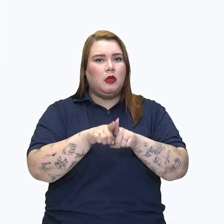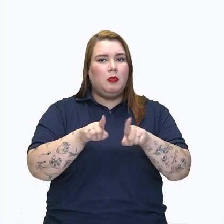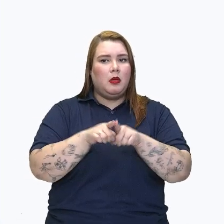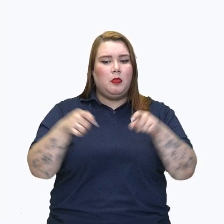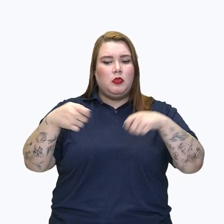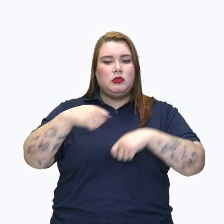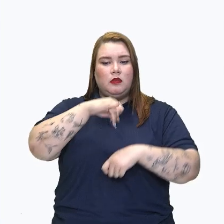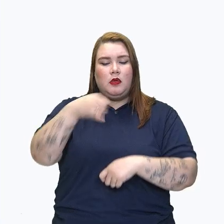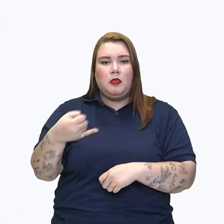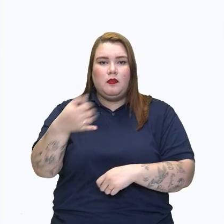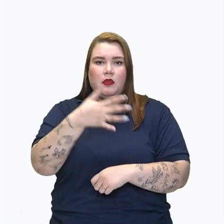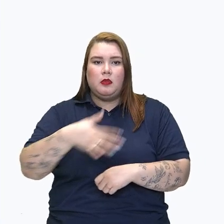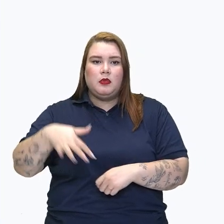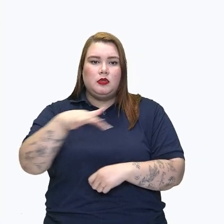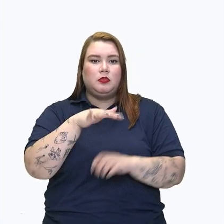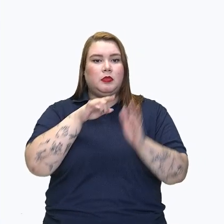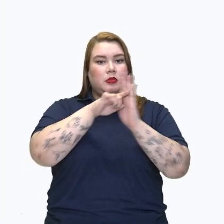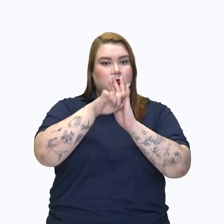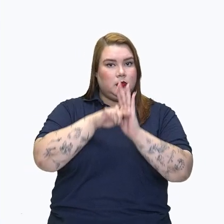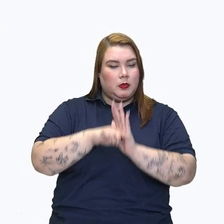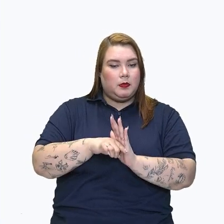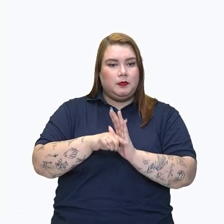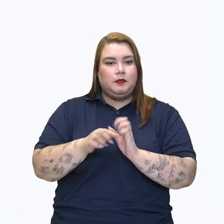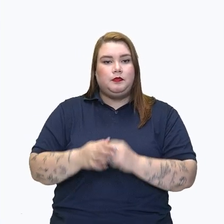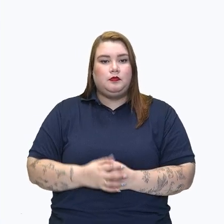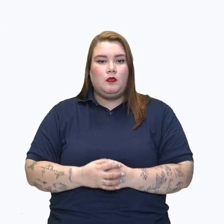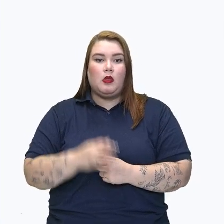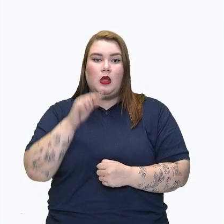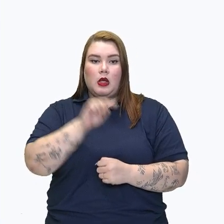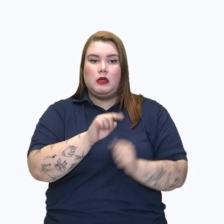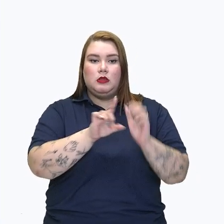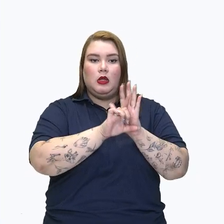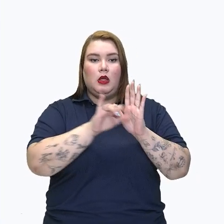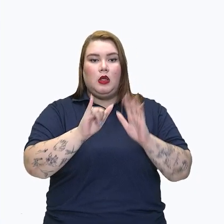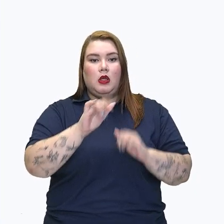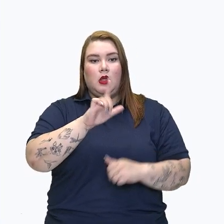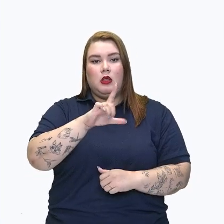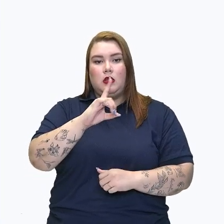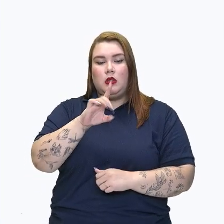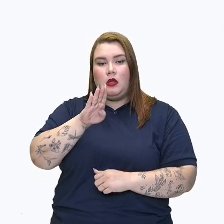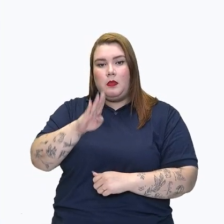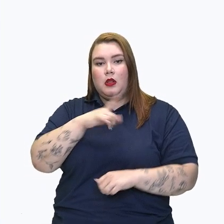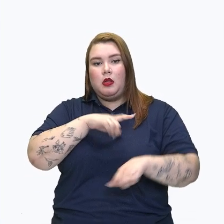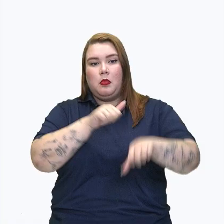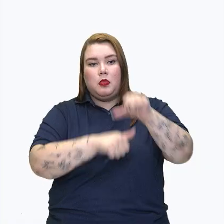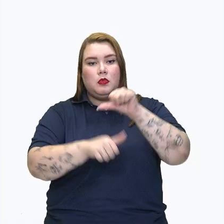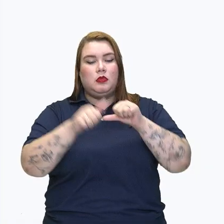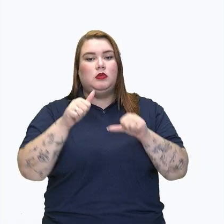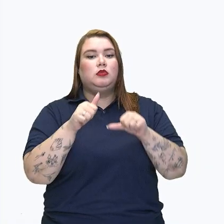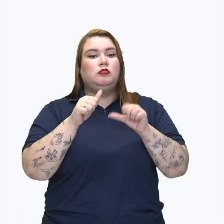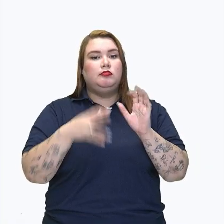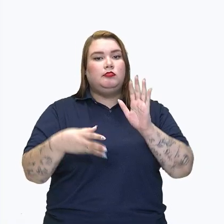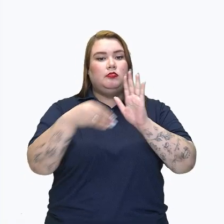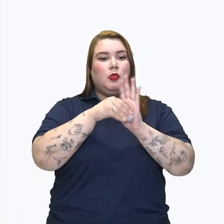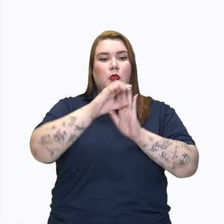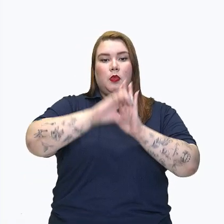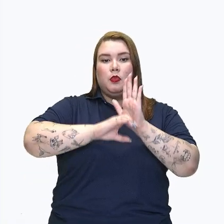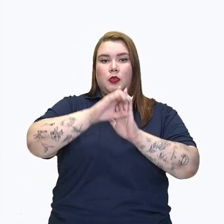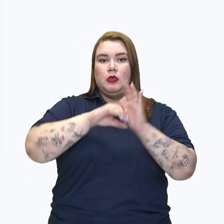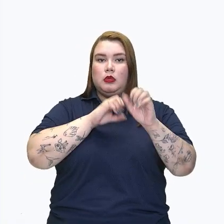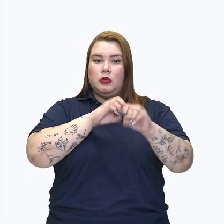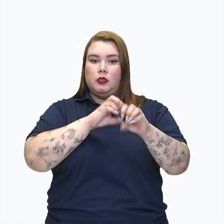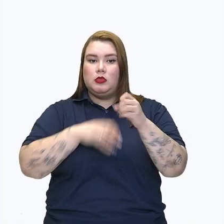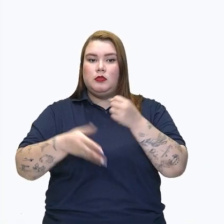pesquisa. Ela alterou a LDB, né? E com essa alteração da LDB, a gente também teve alteração no currículo da